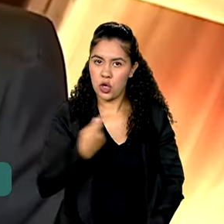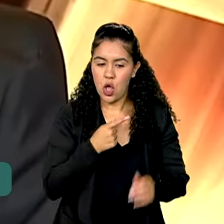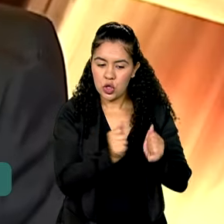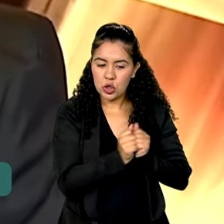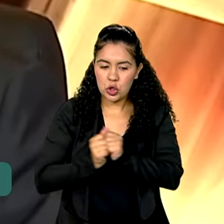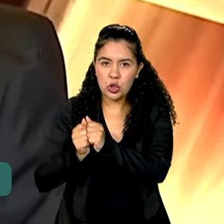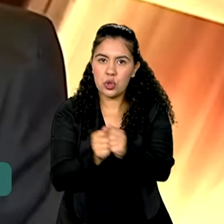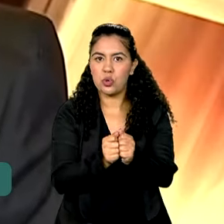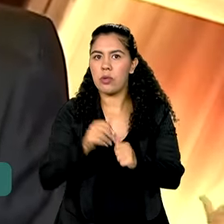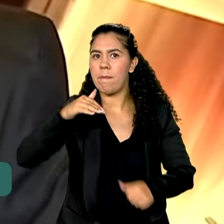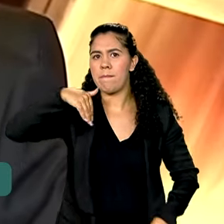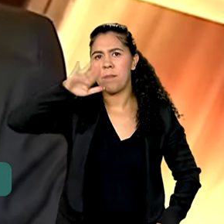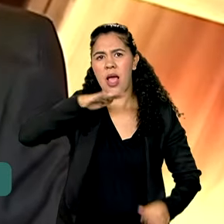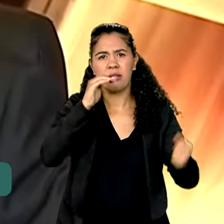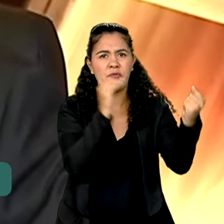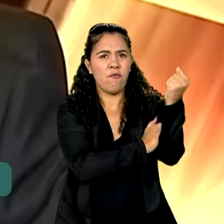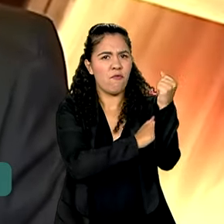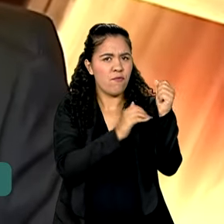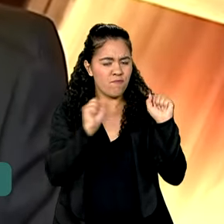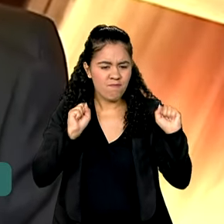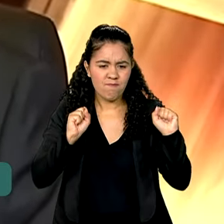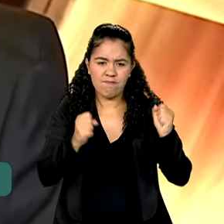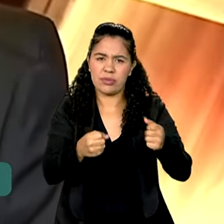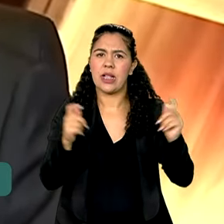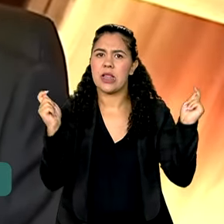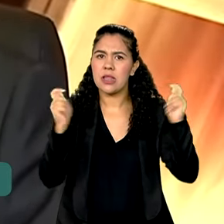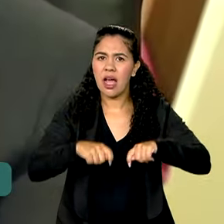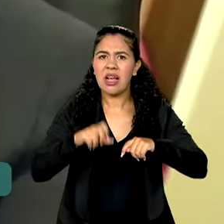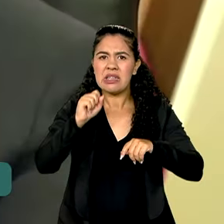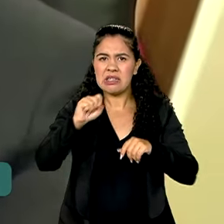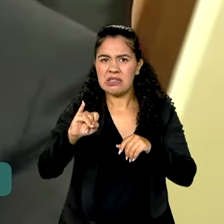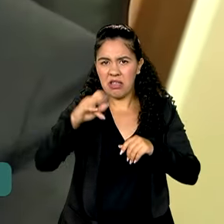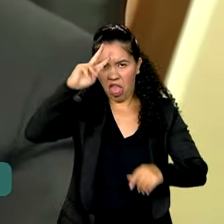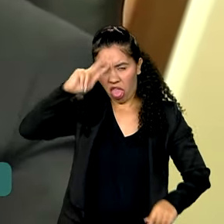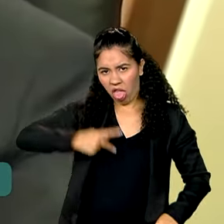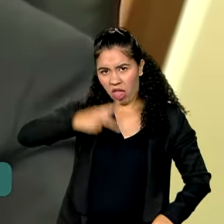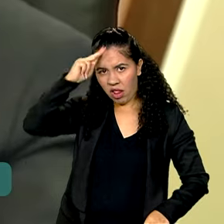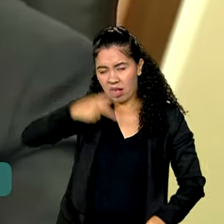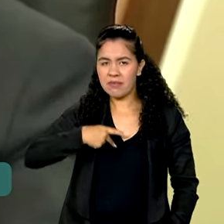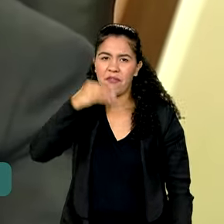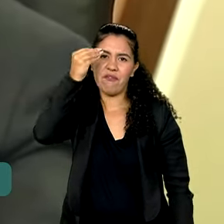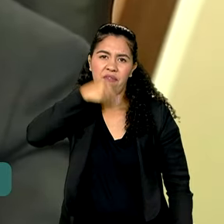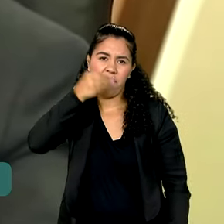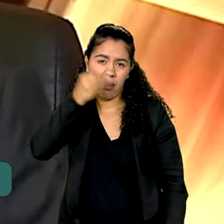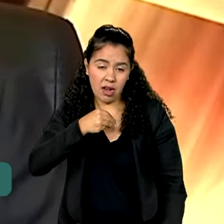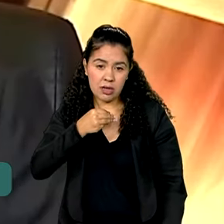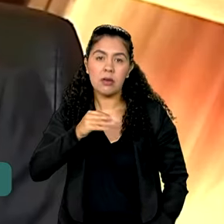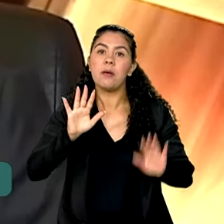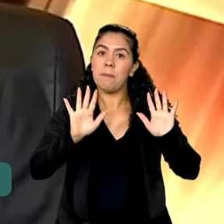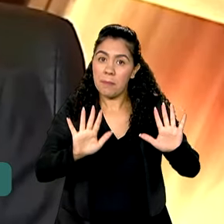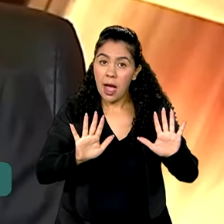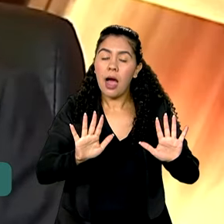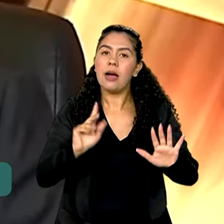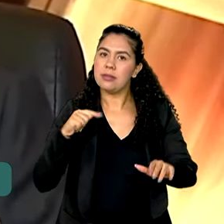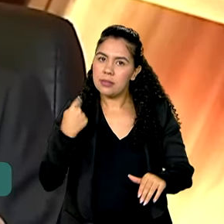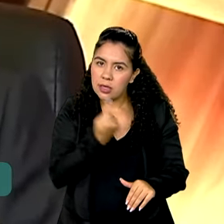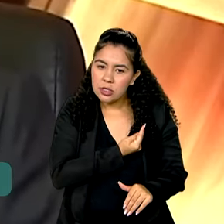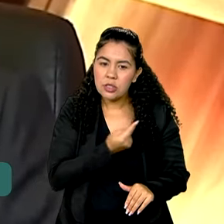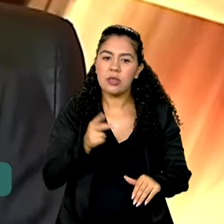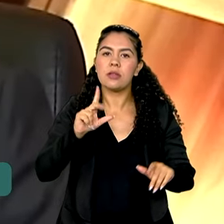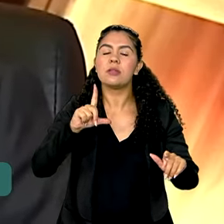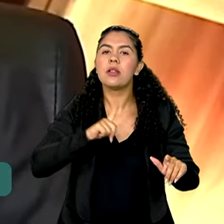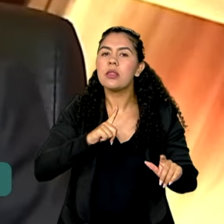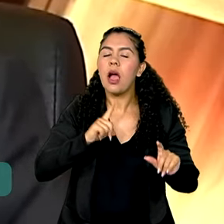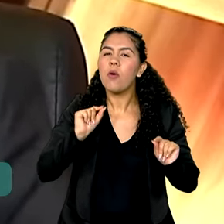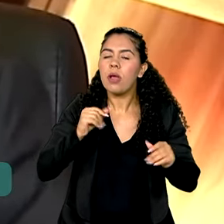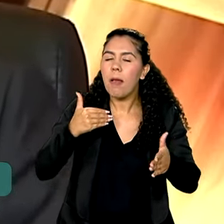mais fortes. Separados, nós somos mais fracos. Nós estamos efetivamente nos aproximando de